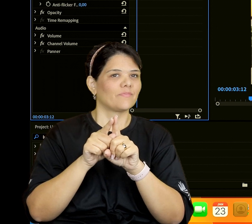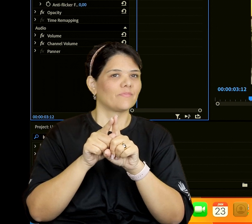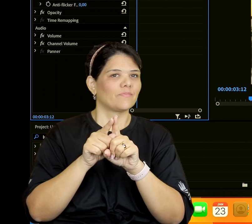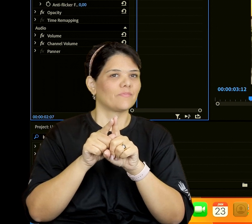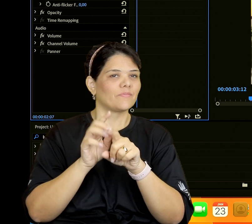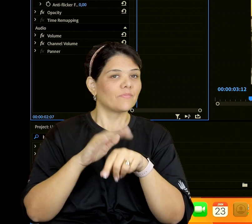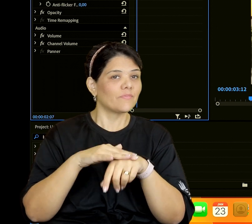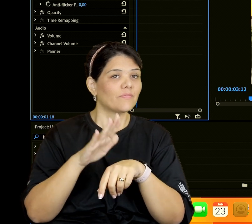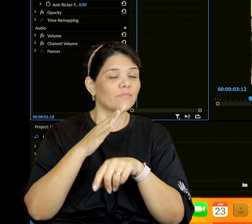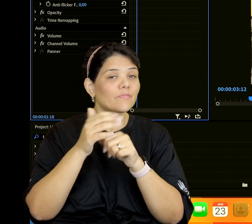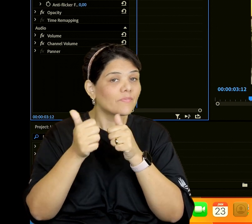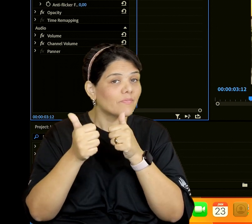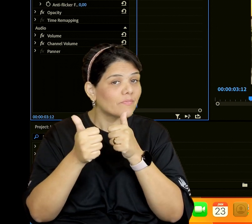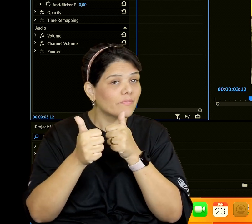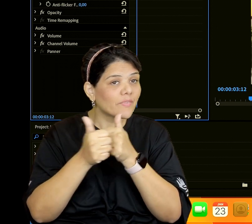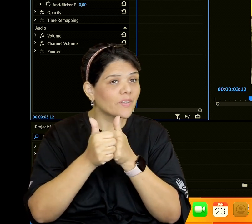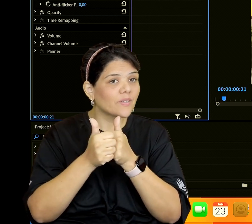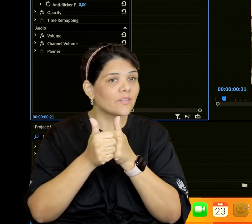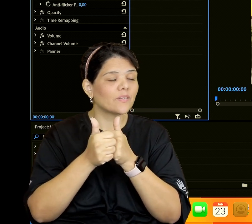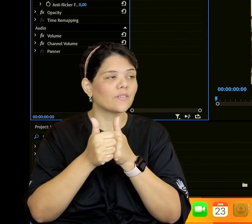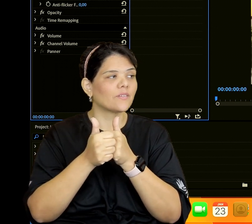Mais perto ainda.